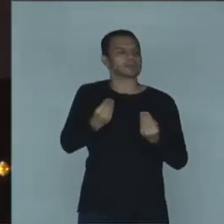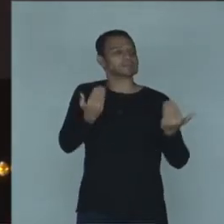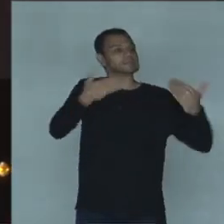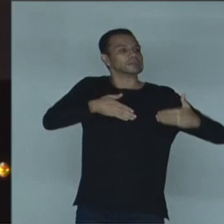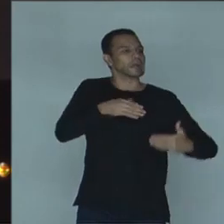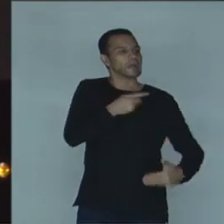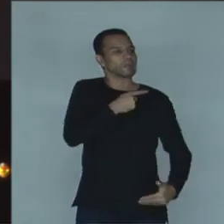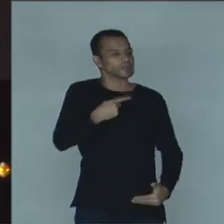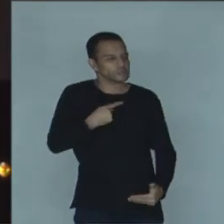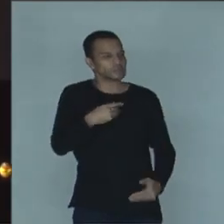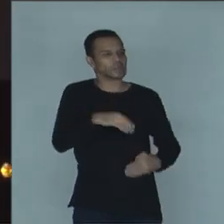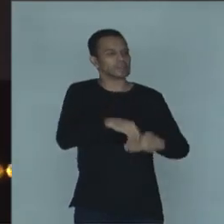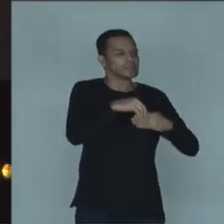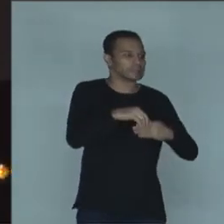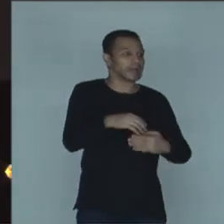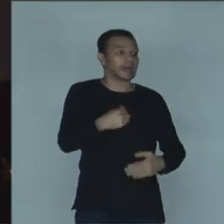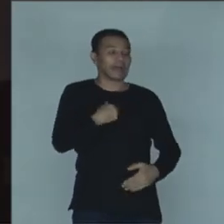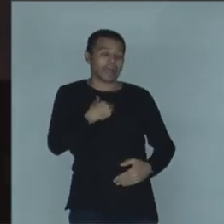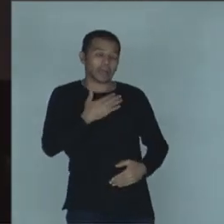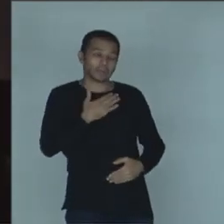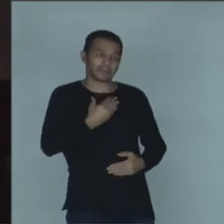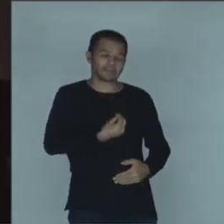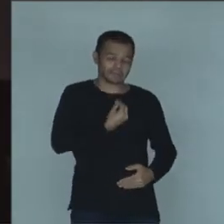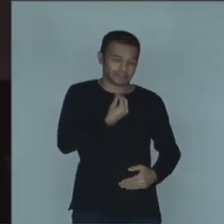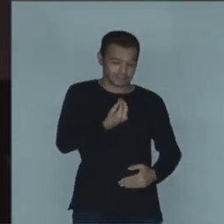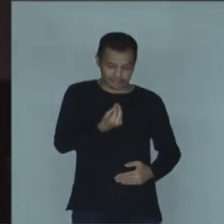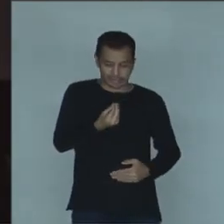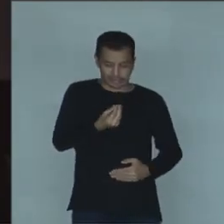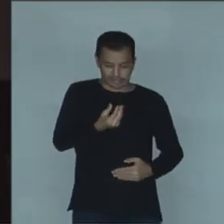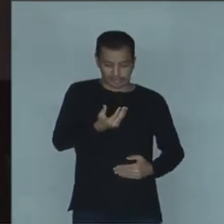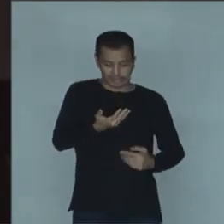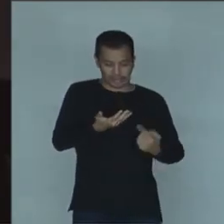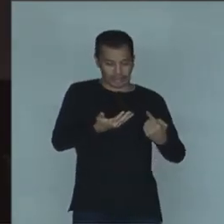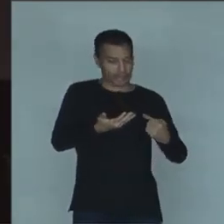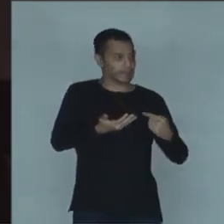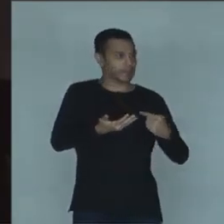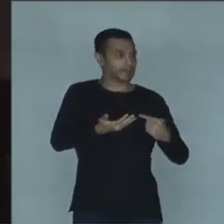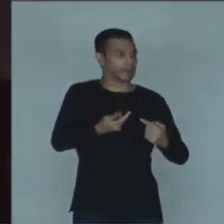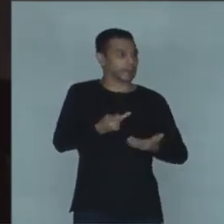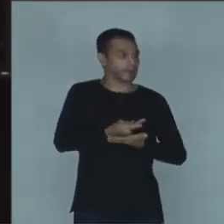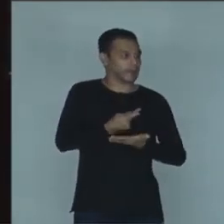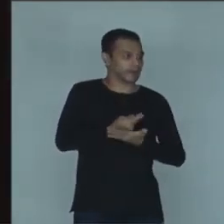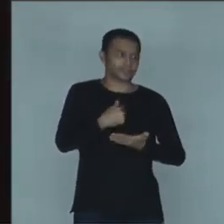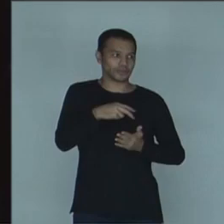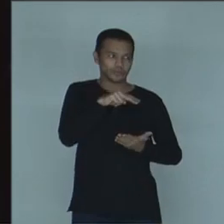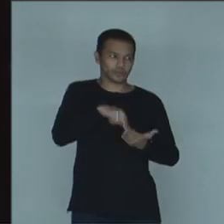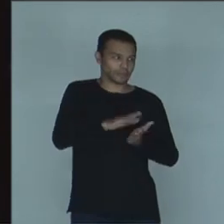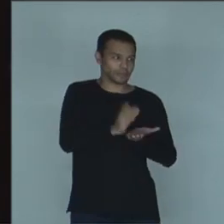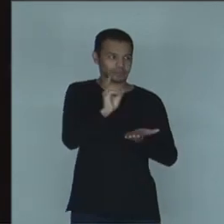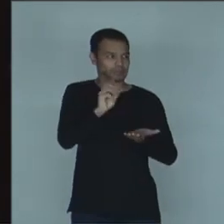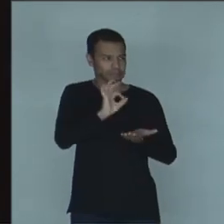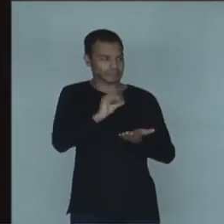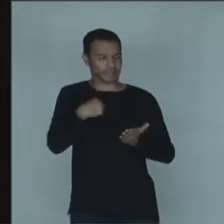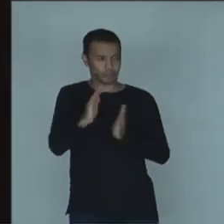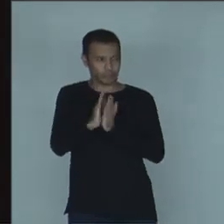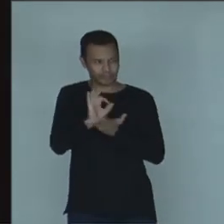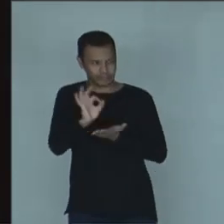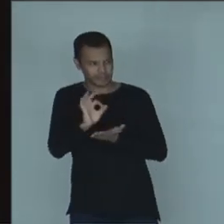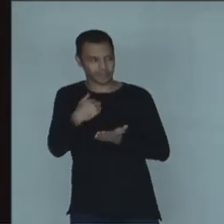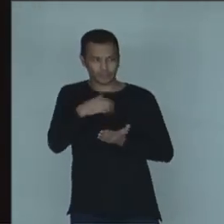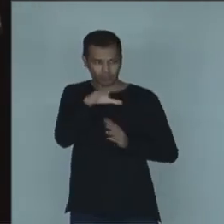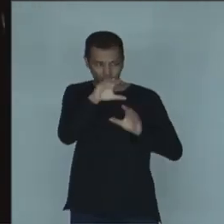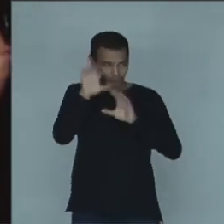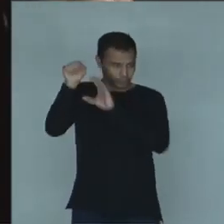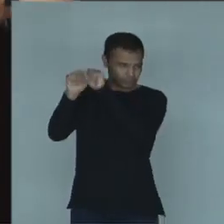pastor dizer olha eu eu tô com a minha vida é errada eu não lembro Bíblia eu não moro eu não